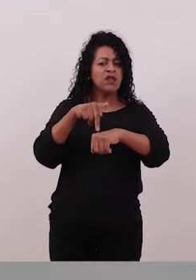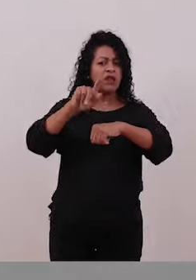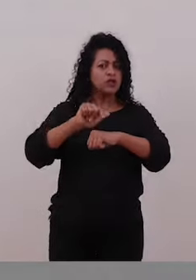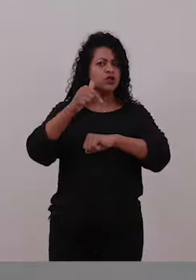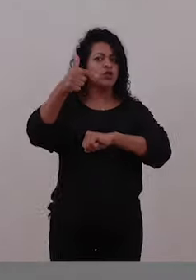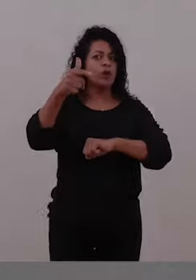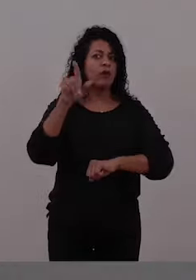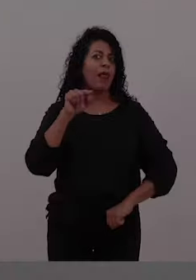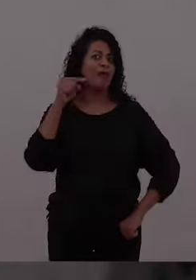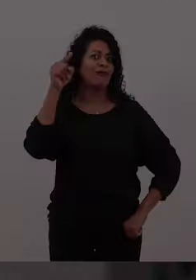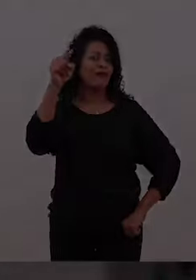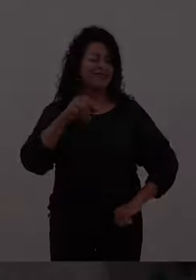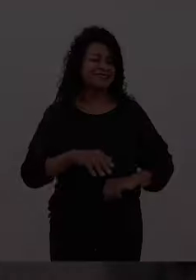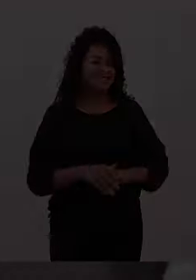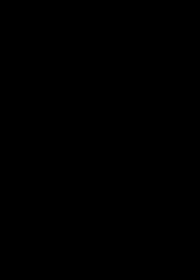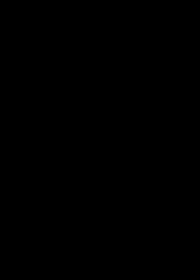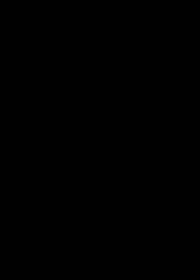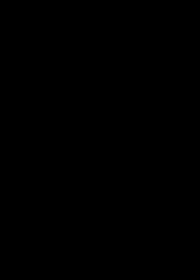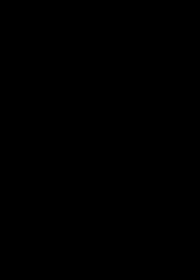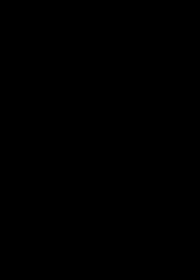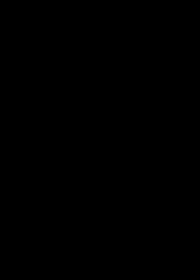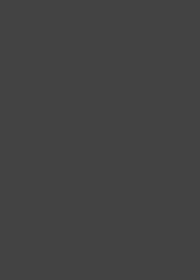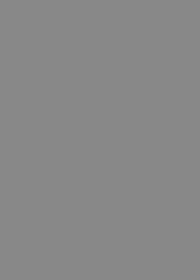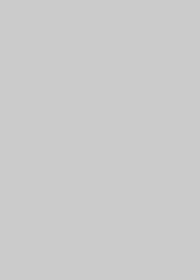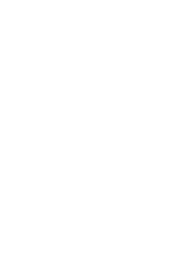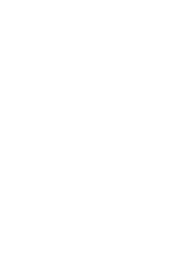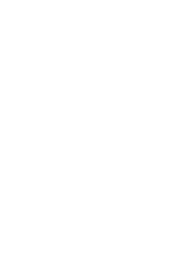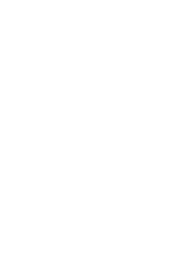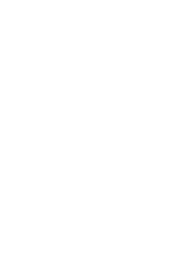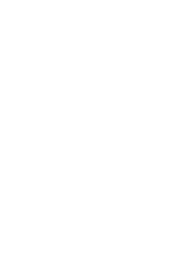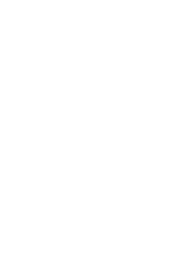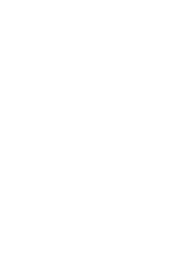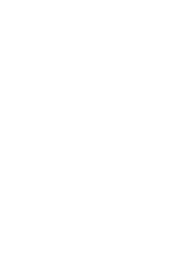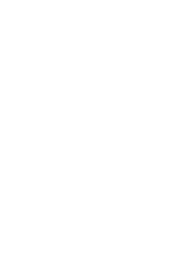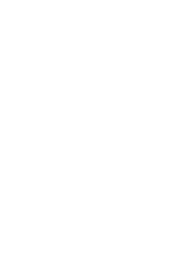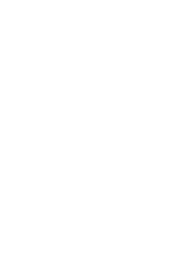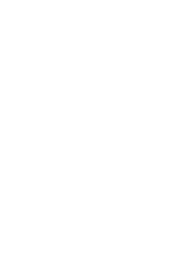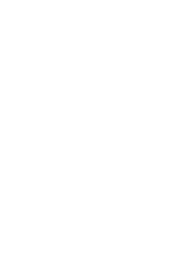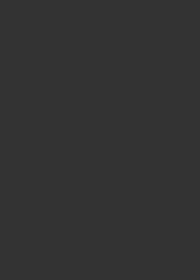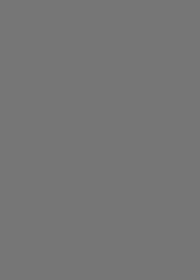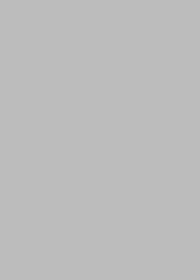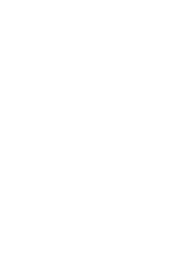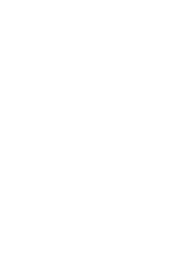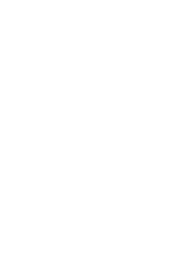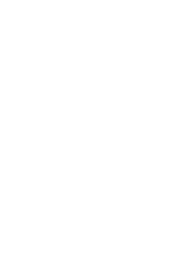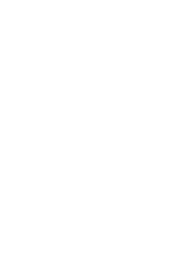com orquestras lá fora. É engraçado o mercado infantil porque ele é carente de produto.